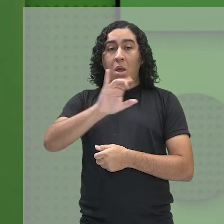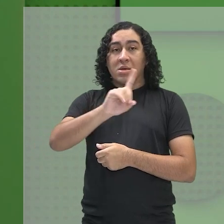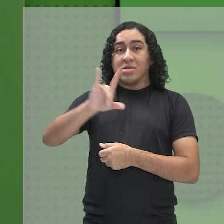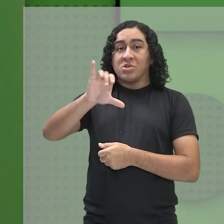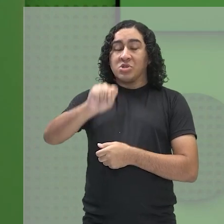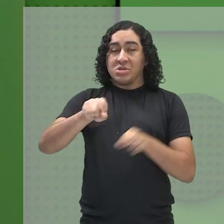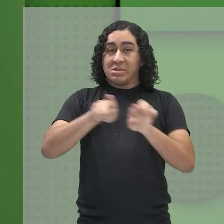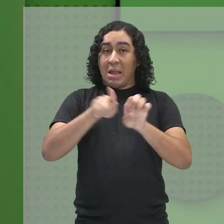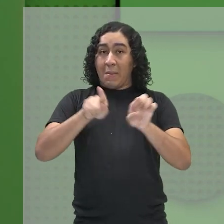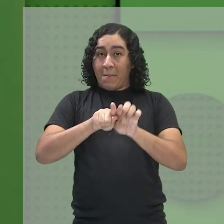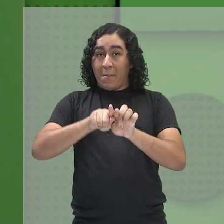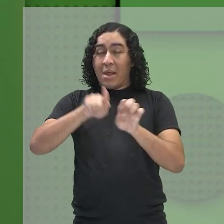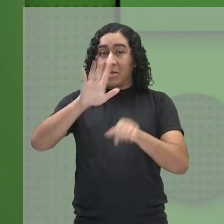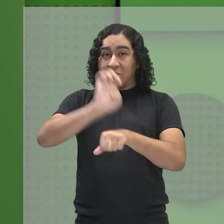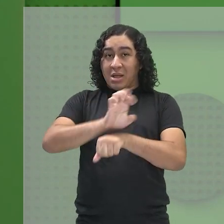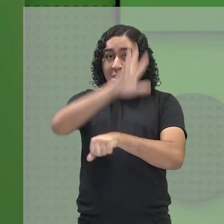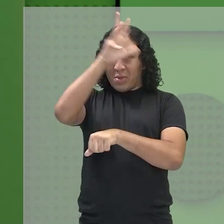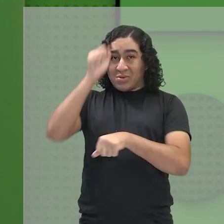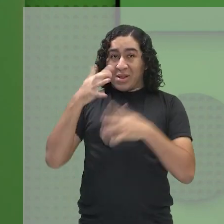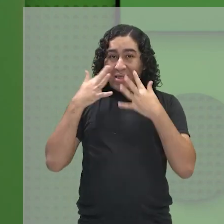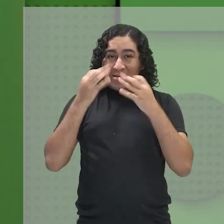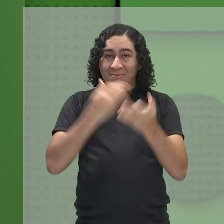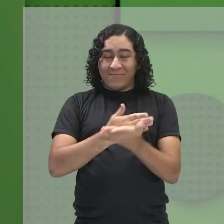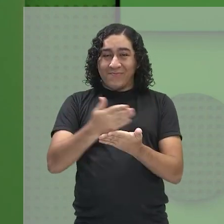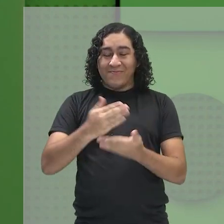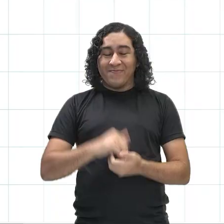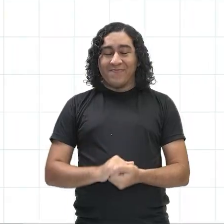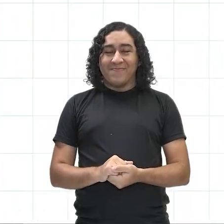Amazonas. Então fiquem atentos, a nossa aula começa agora.